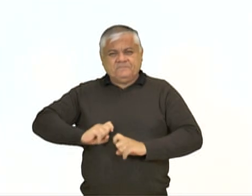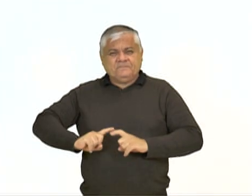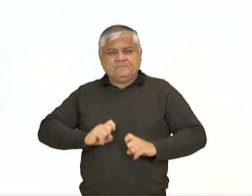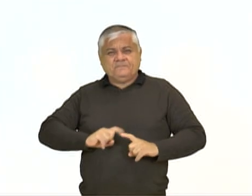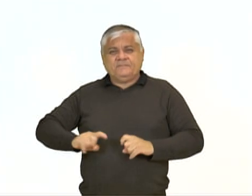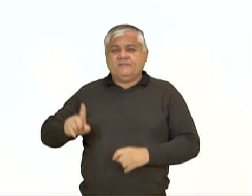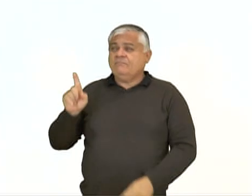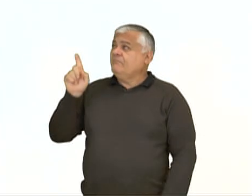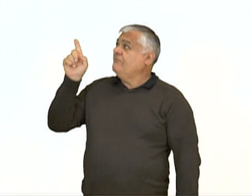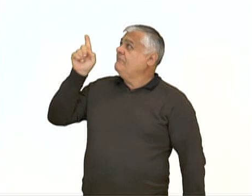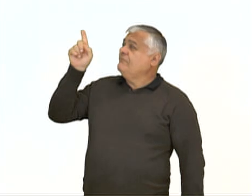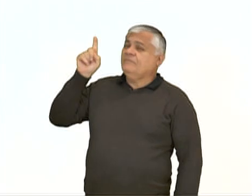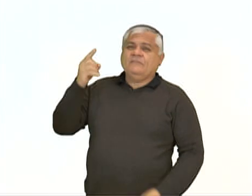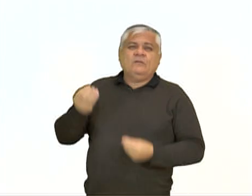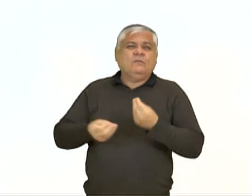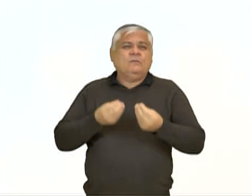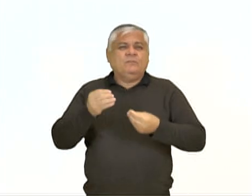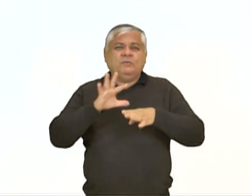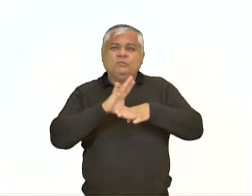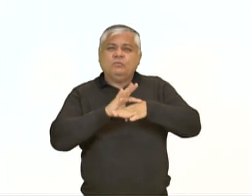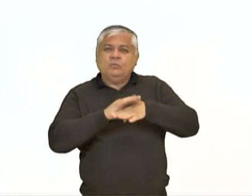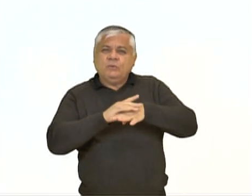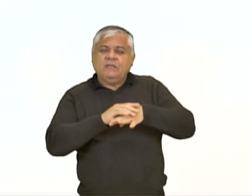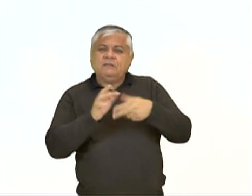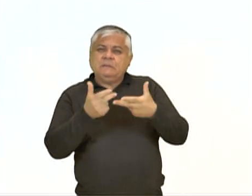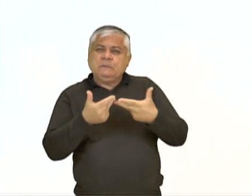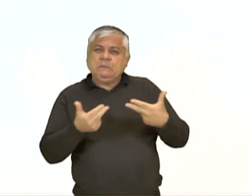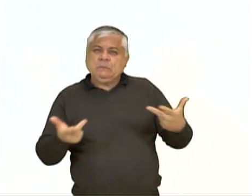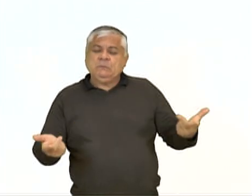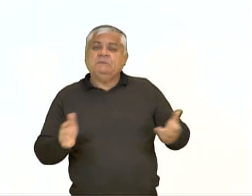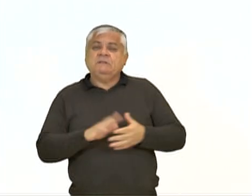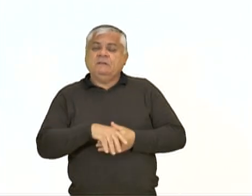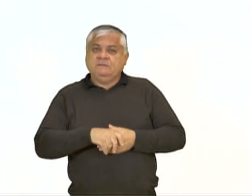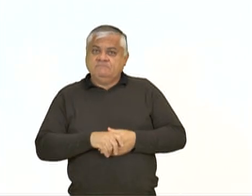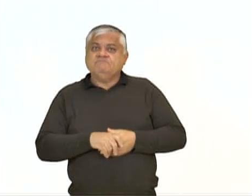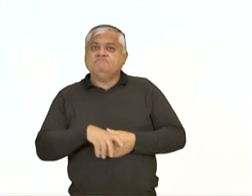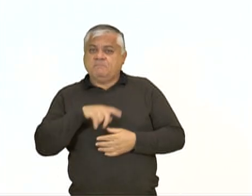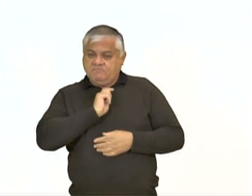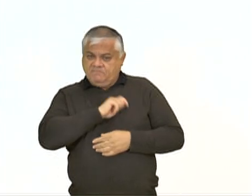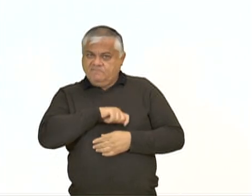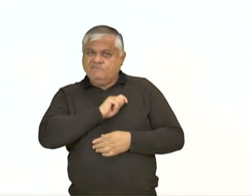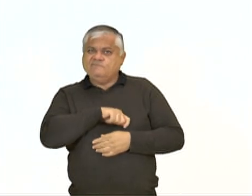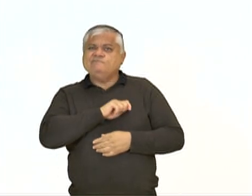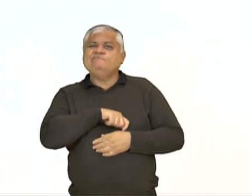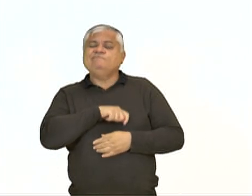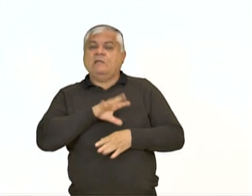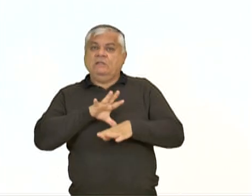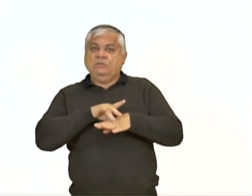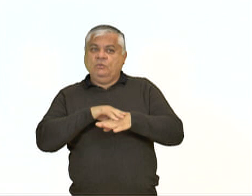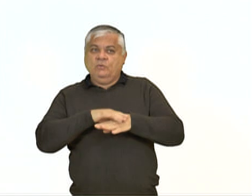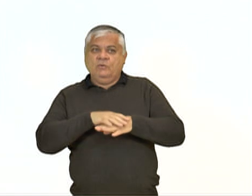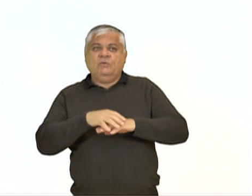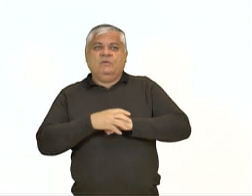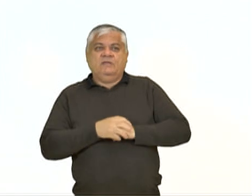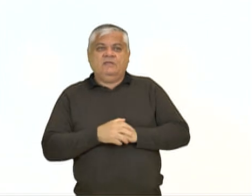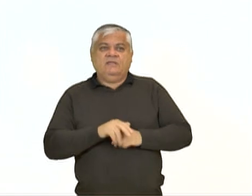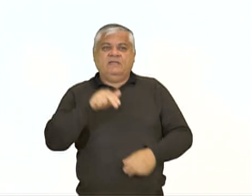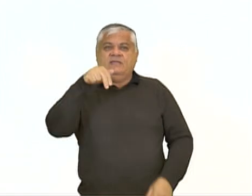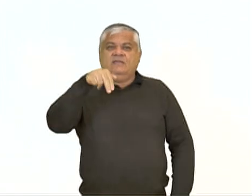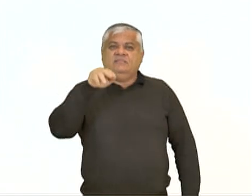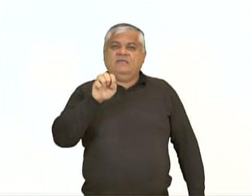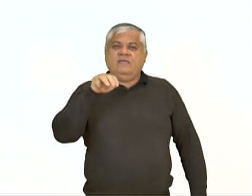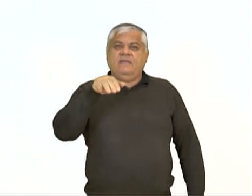doenças, né? Vamos falar agora de alguns organismos que provocam também as doenças, né? Que são os nematóides,